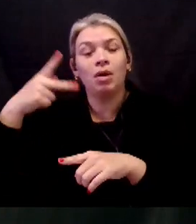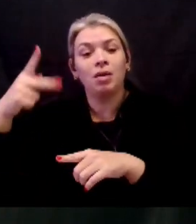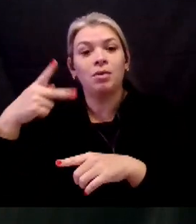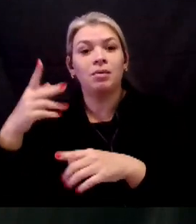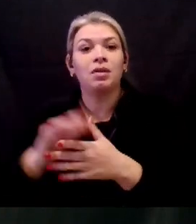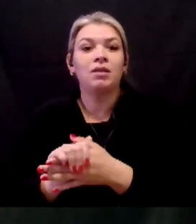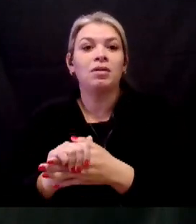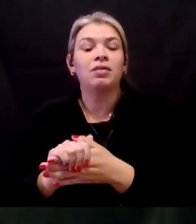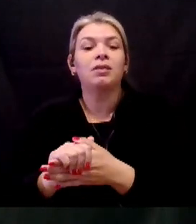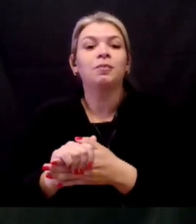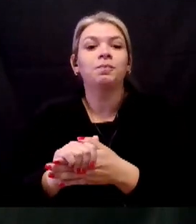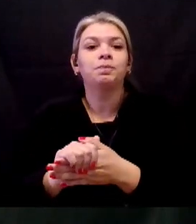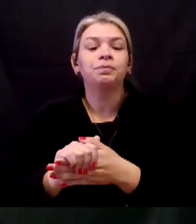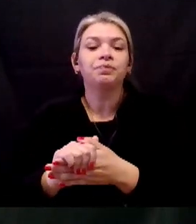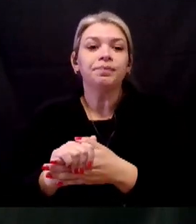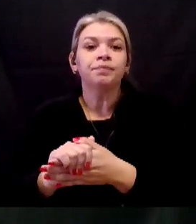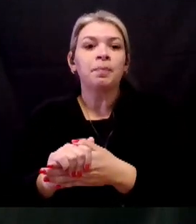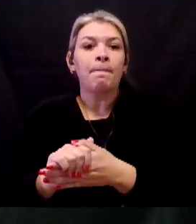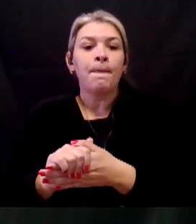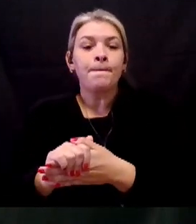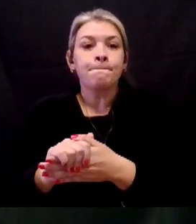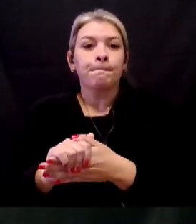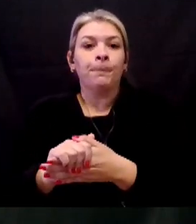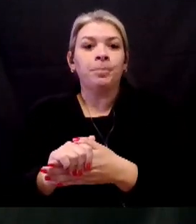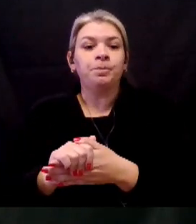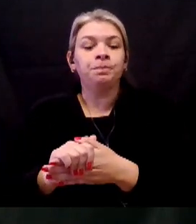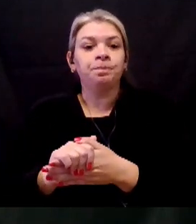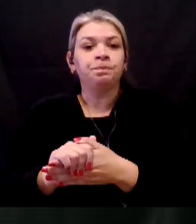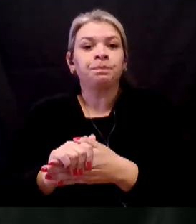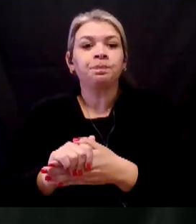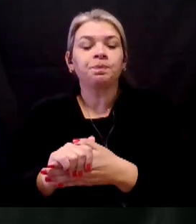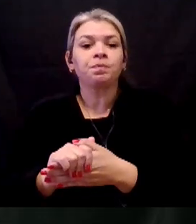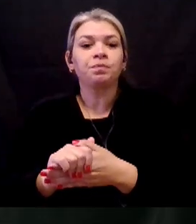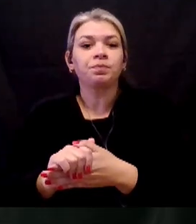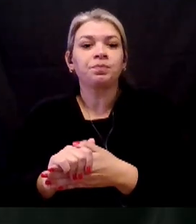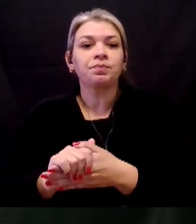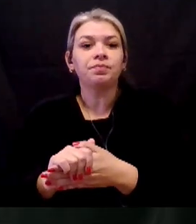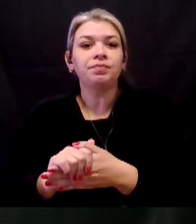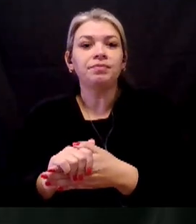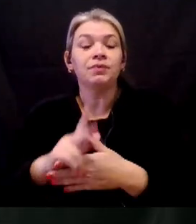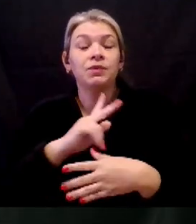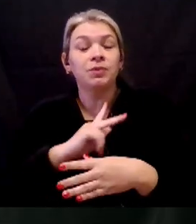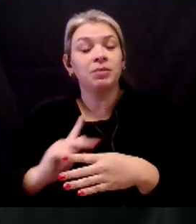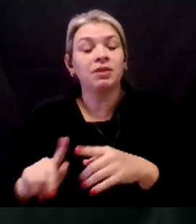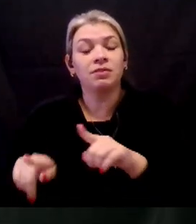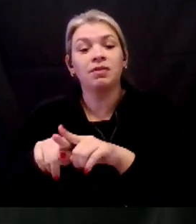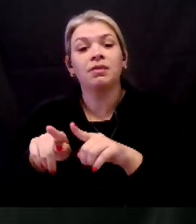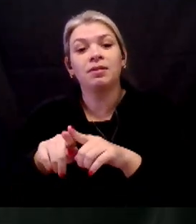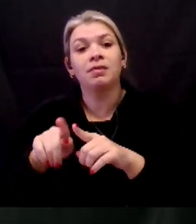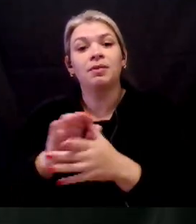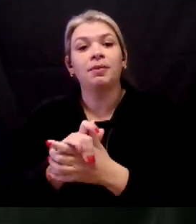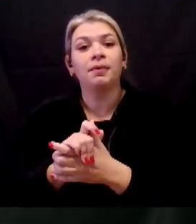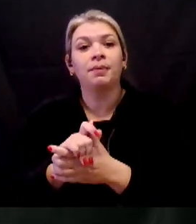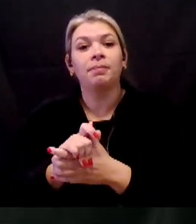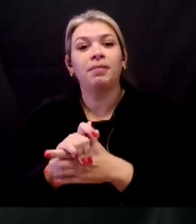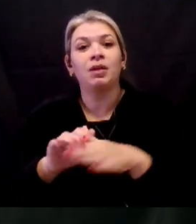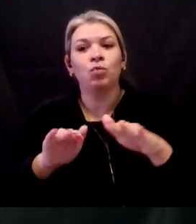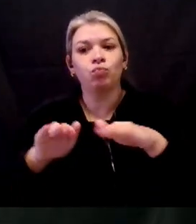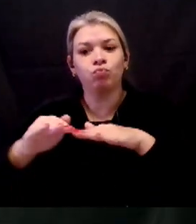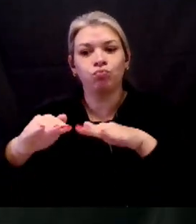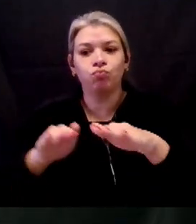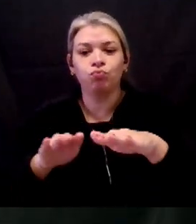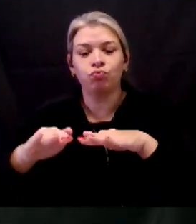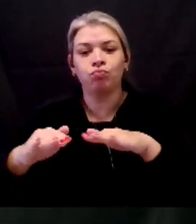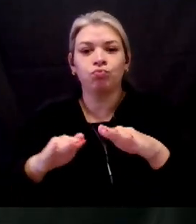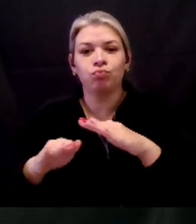Wagner Romão, que vai presidir o grupo. A frente tem como objetivo acompanhar e debater o projeto da rodovia de 32 quilômetros